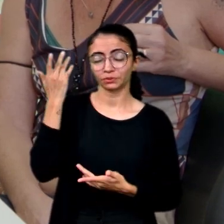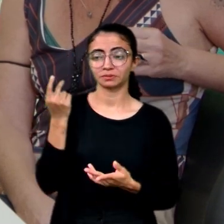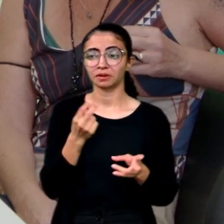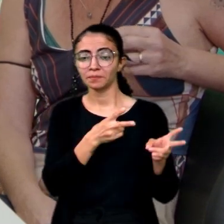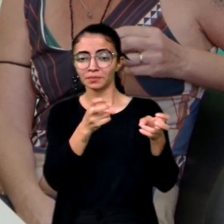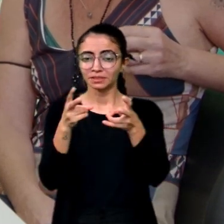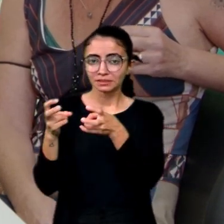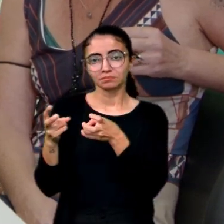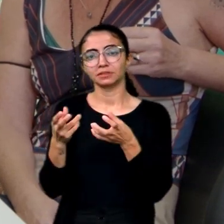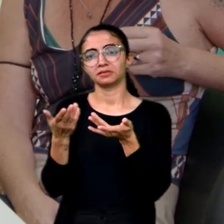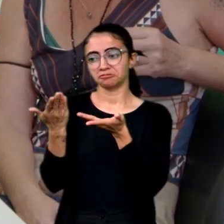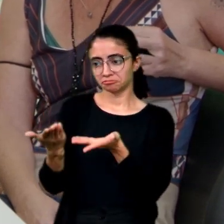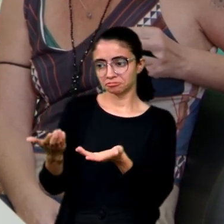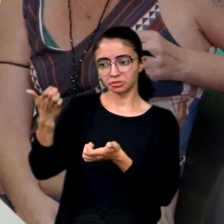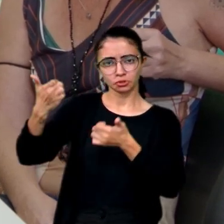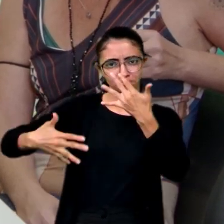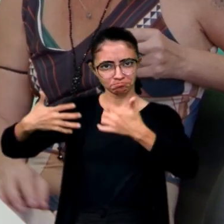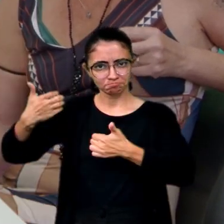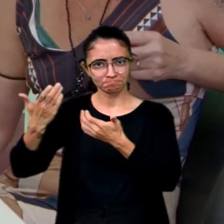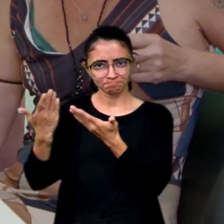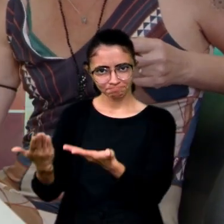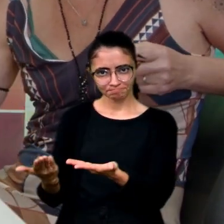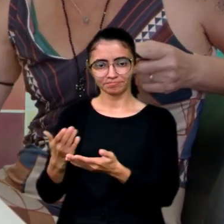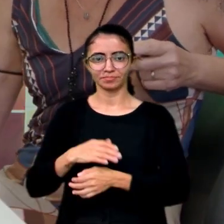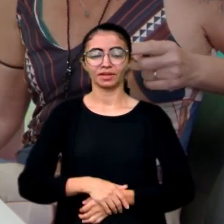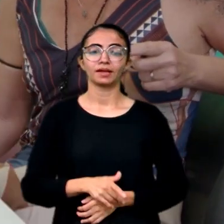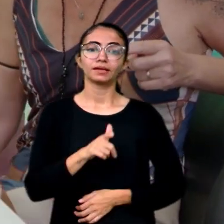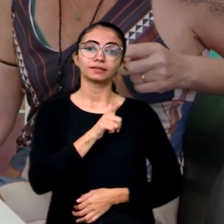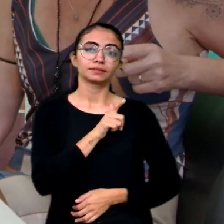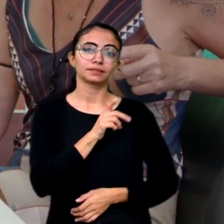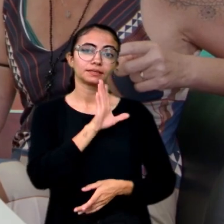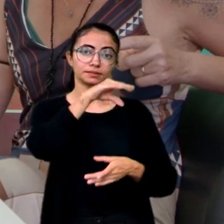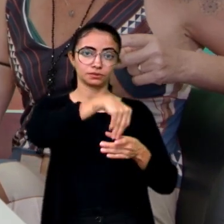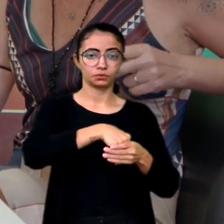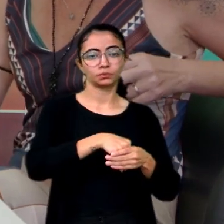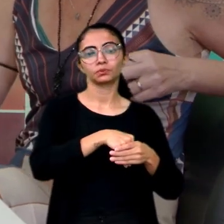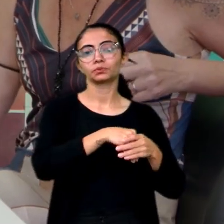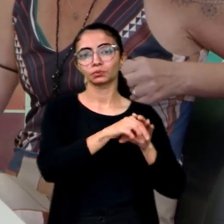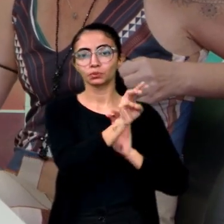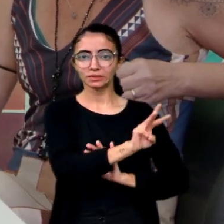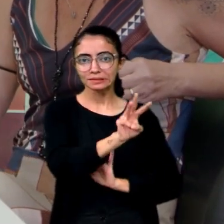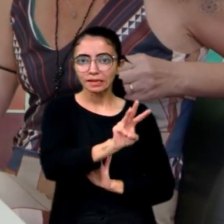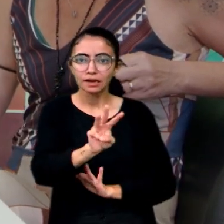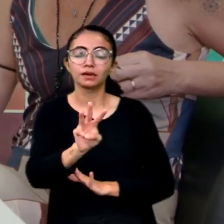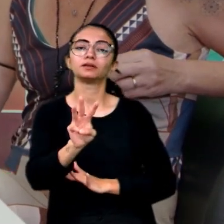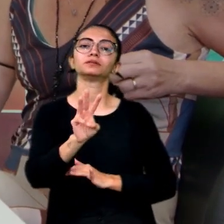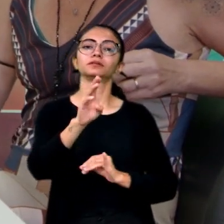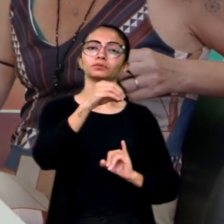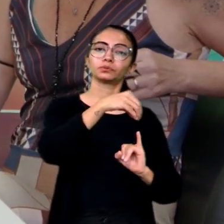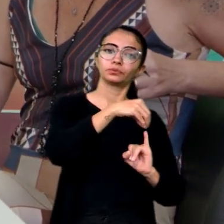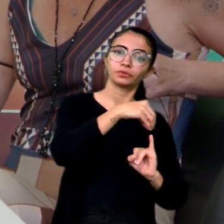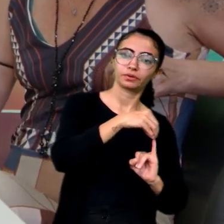que você falou, nós temos algumas coisas dentro do site do IFB que nós tratamos disso, até